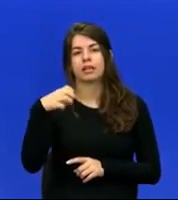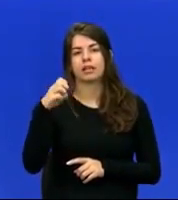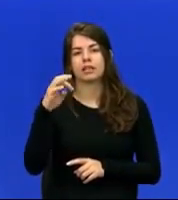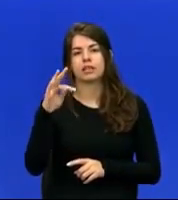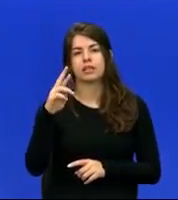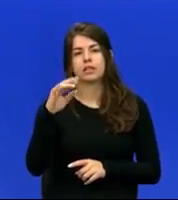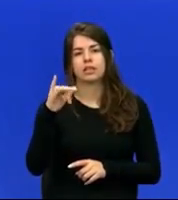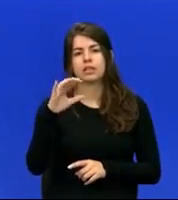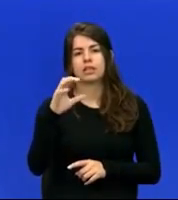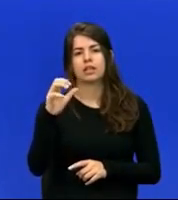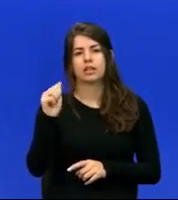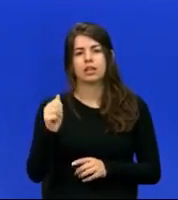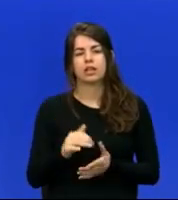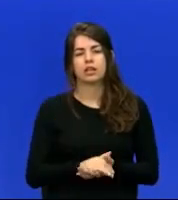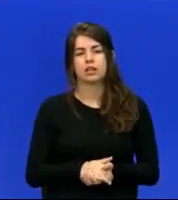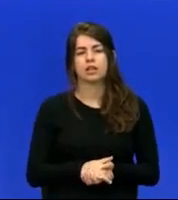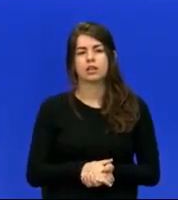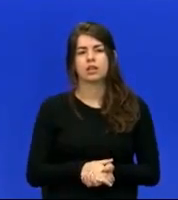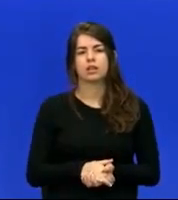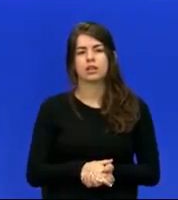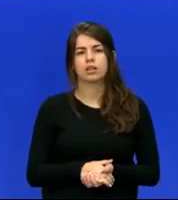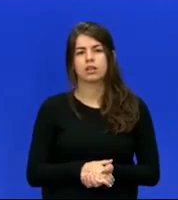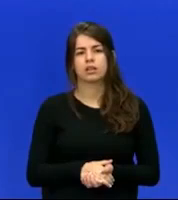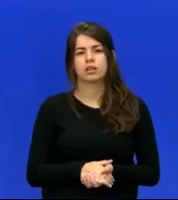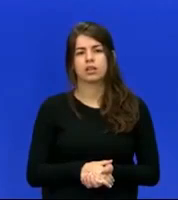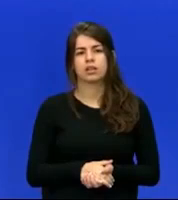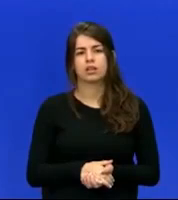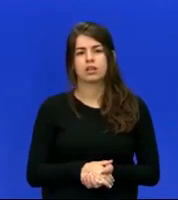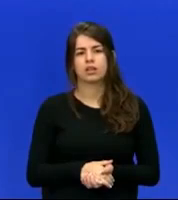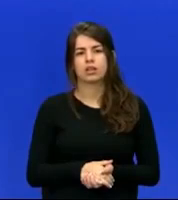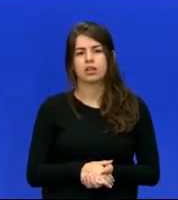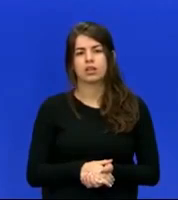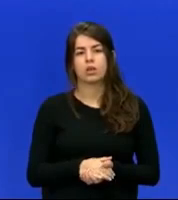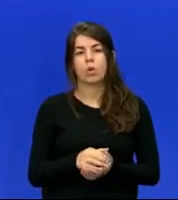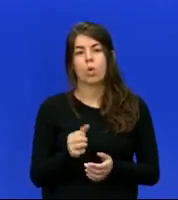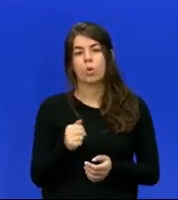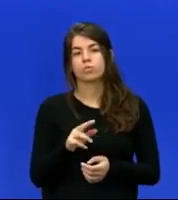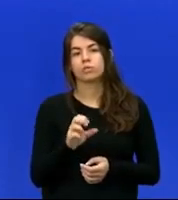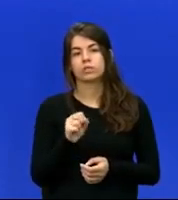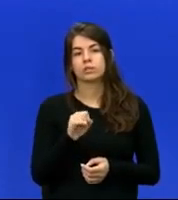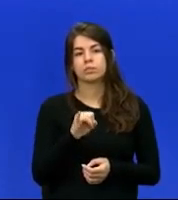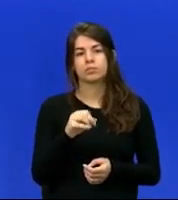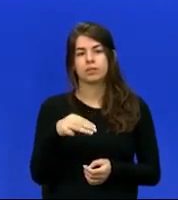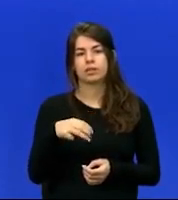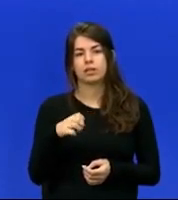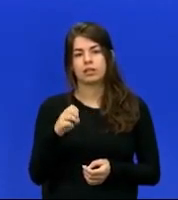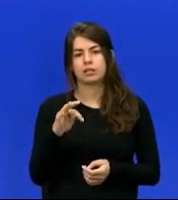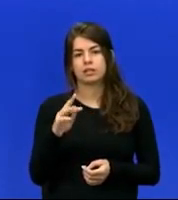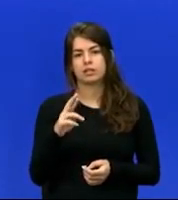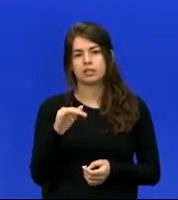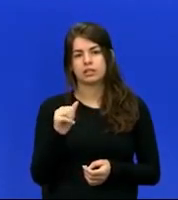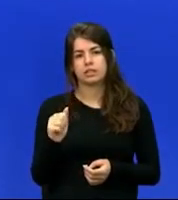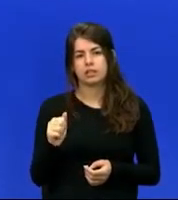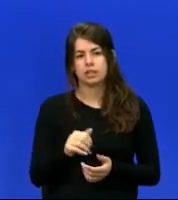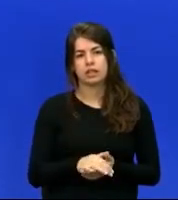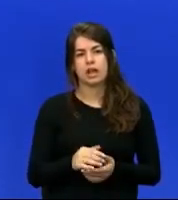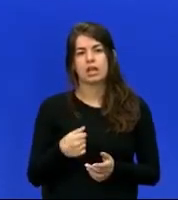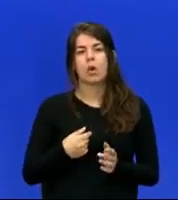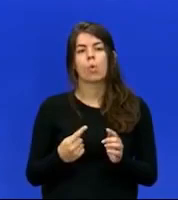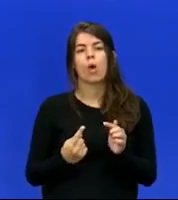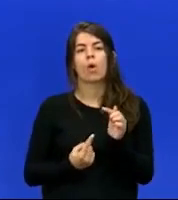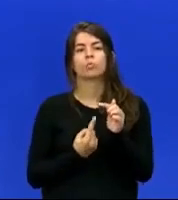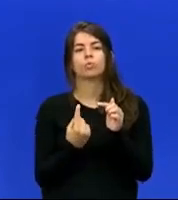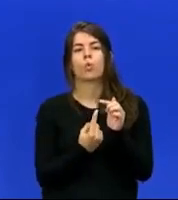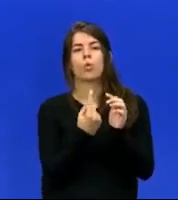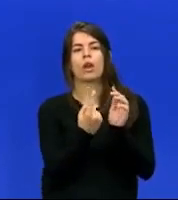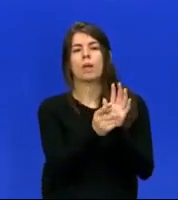simétrica e com, no caso também com simetria, com curtose, que é a altura